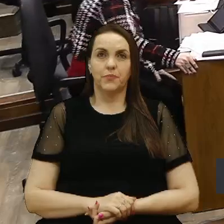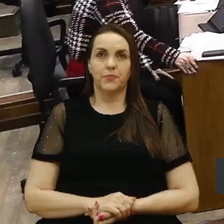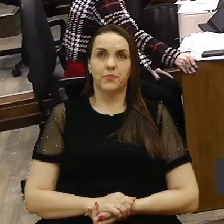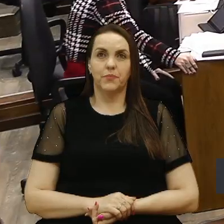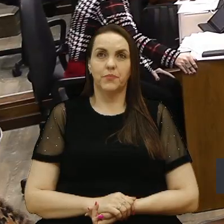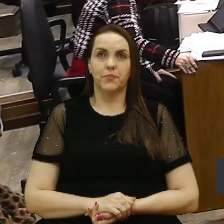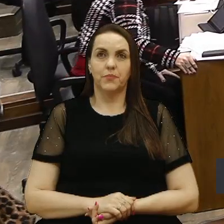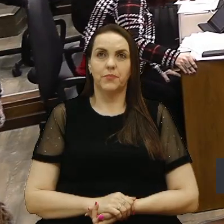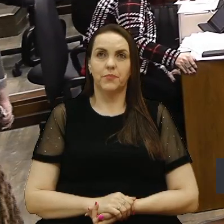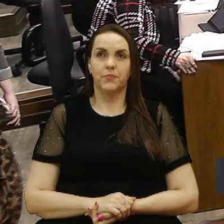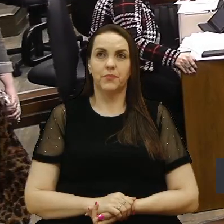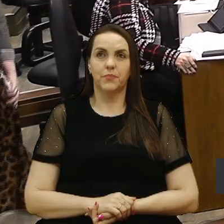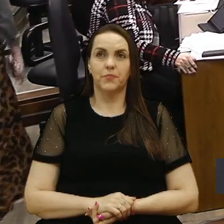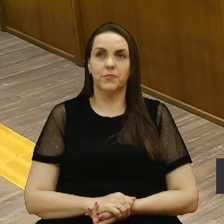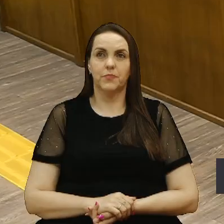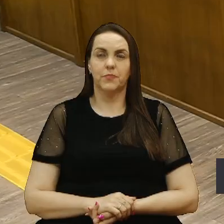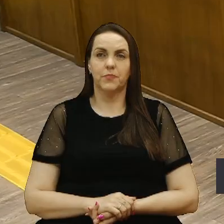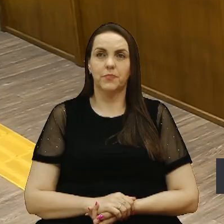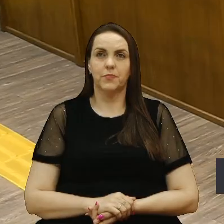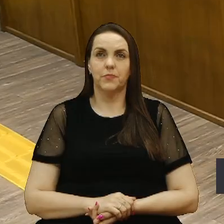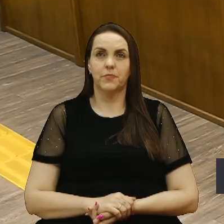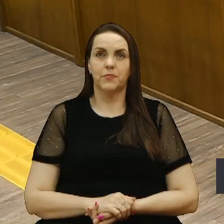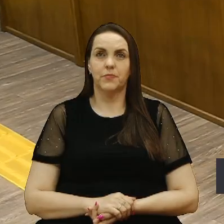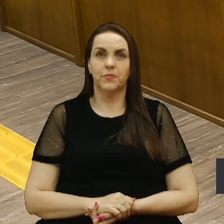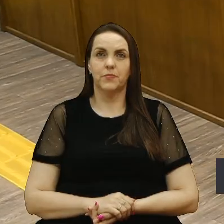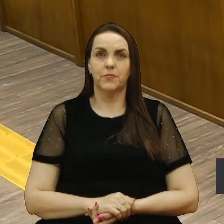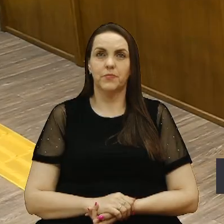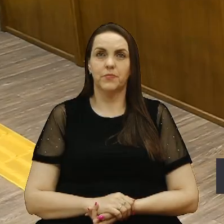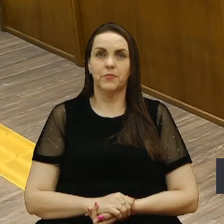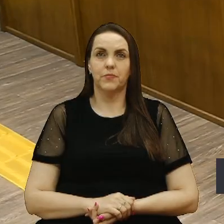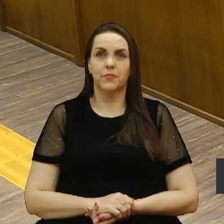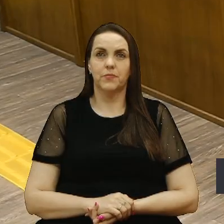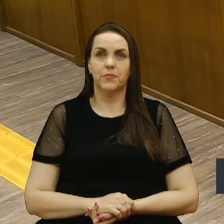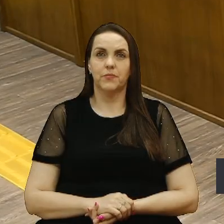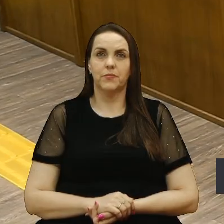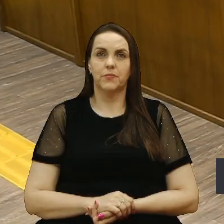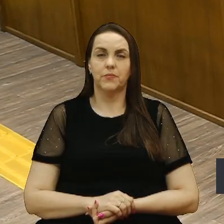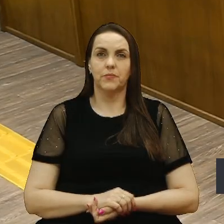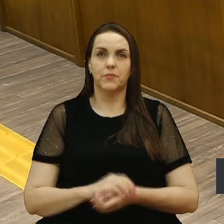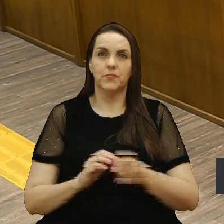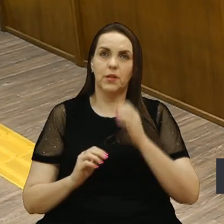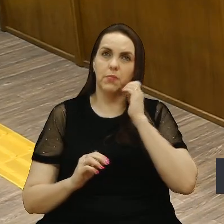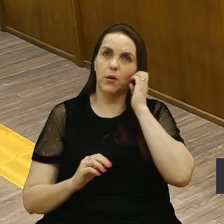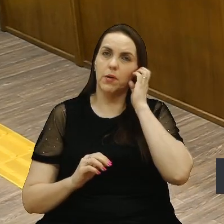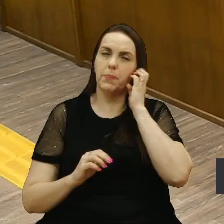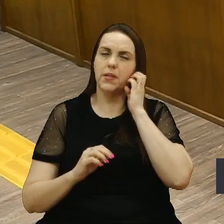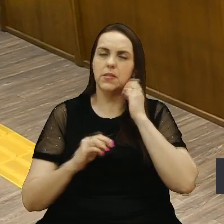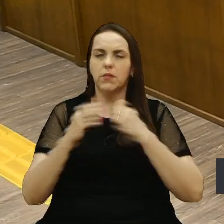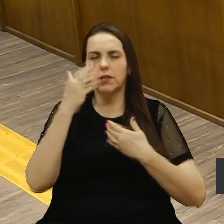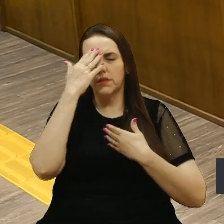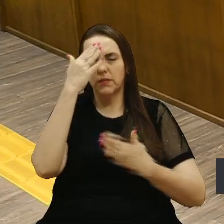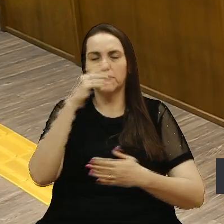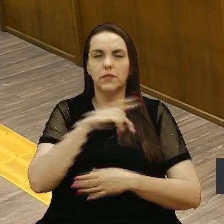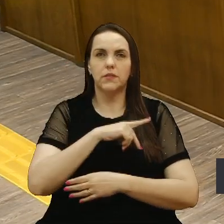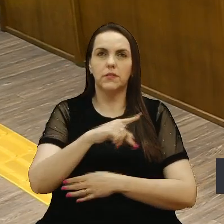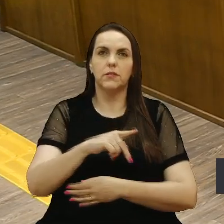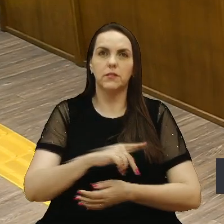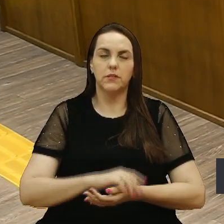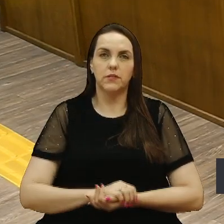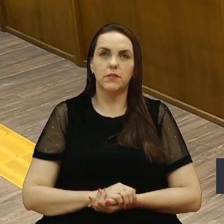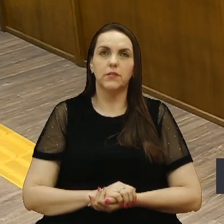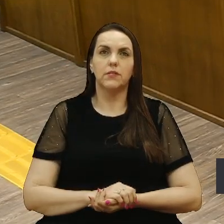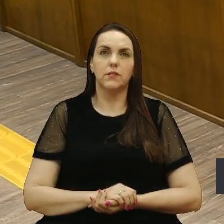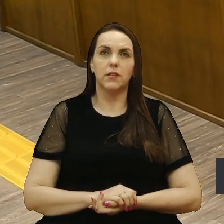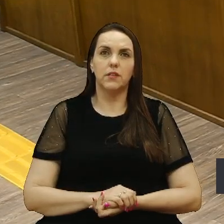Vereador Cláudio Libardi, da tribuna. Muito obrigado, presidente. Queria aguardar o vereador Santo Fantinel, não sei se ele está aqui do lado, mas eu queria falar